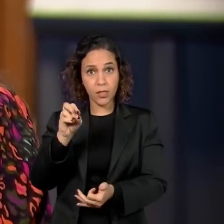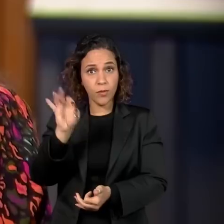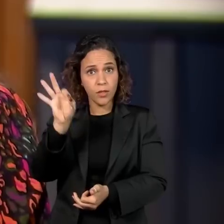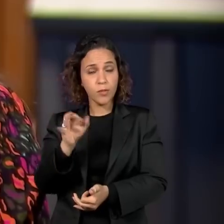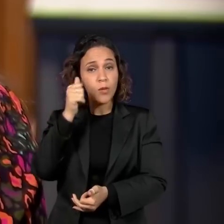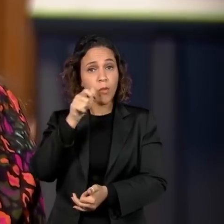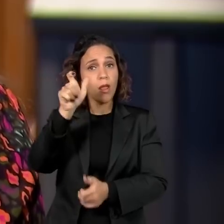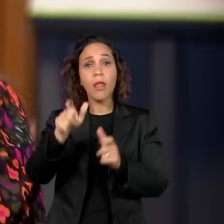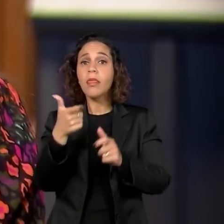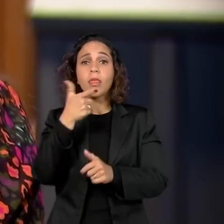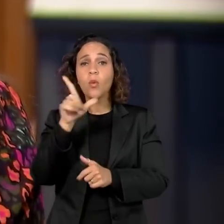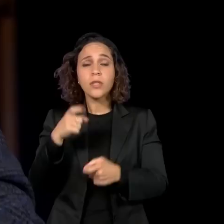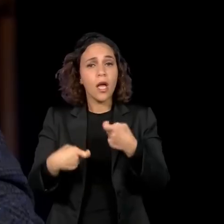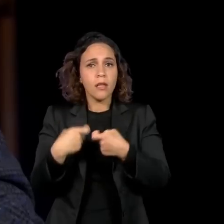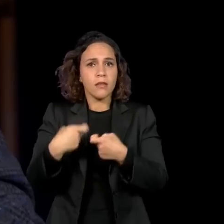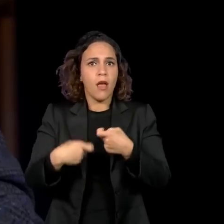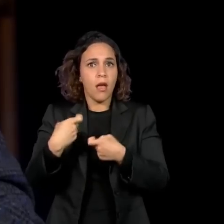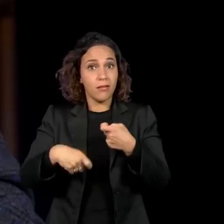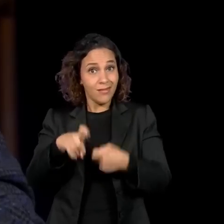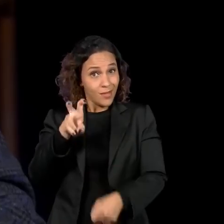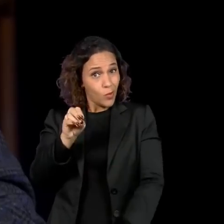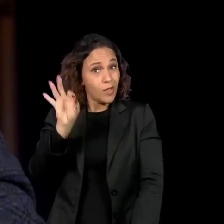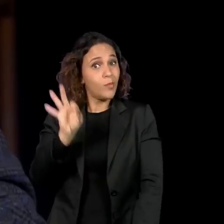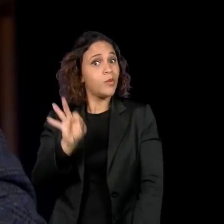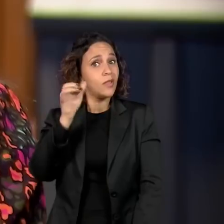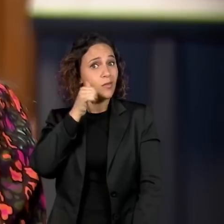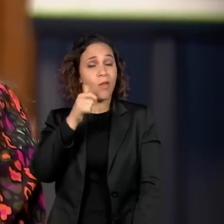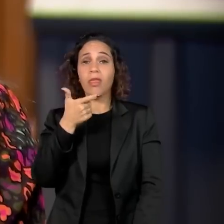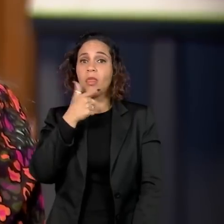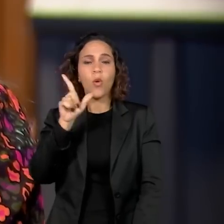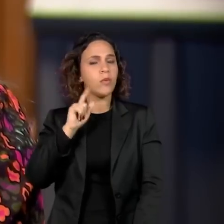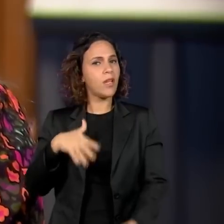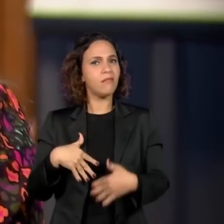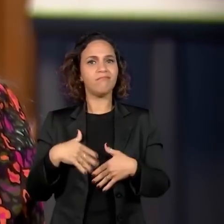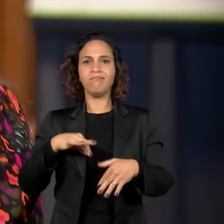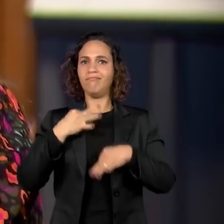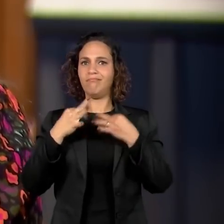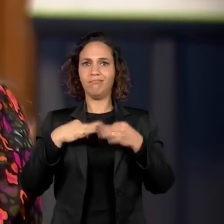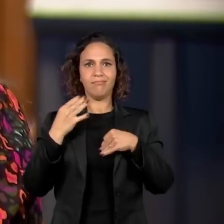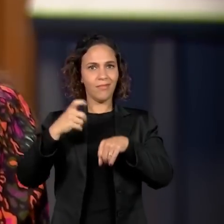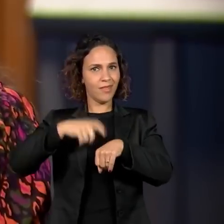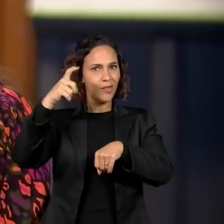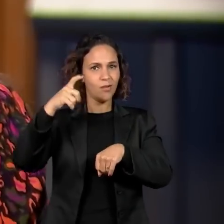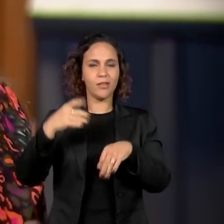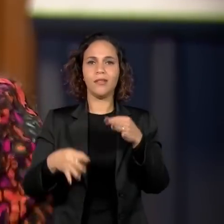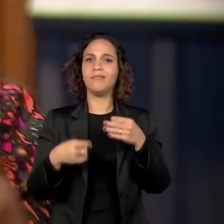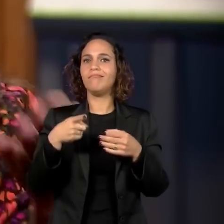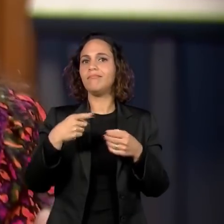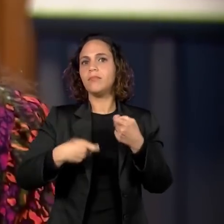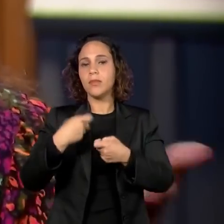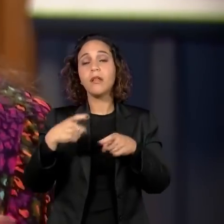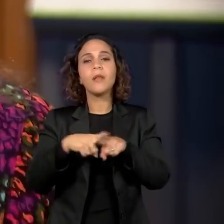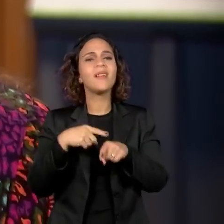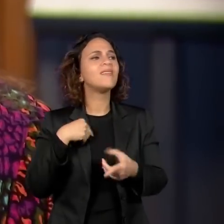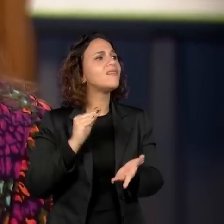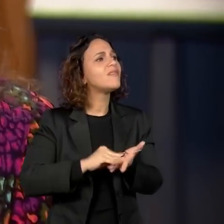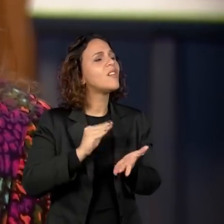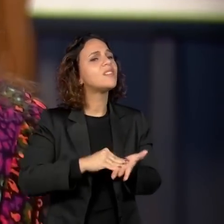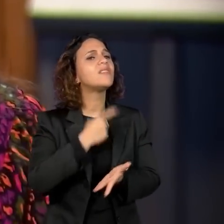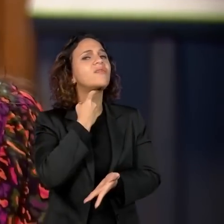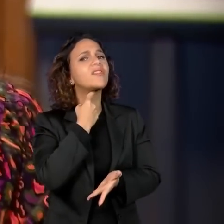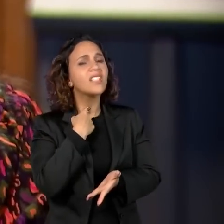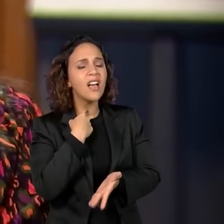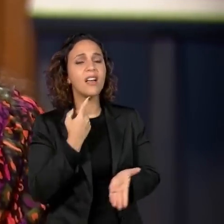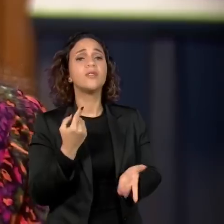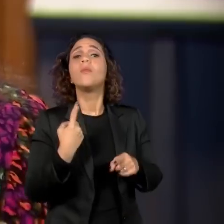chegar ao orgasmo no sexo. Metade. A falta de prazer, metade. E a falta de desejo, que tem tudo a ver com a falta de prazer. Quer